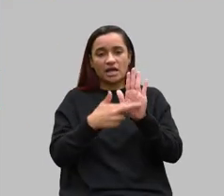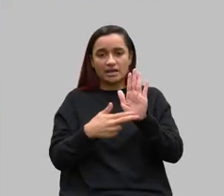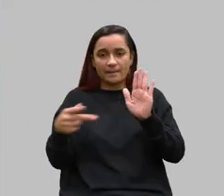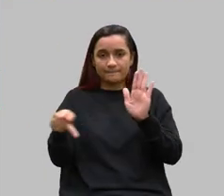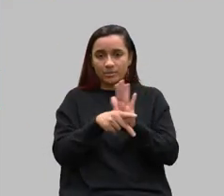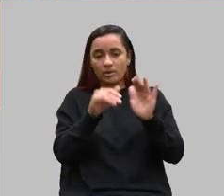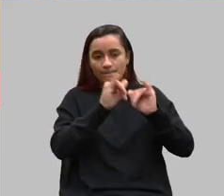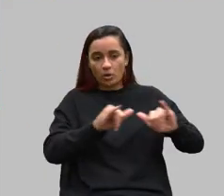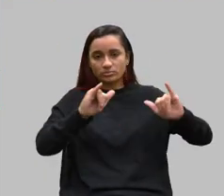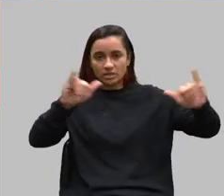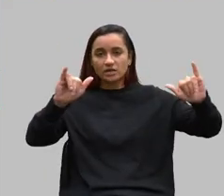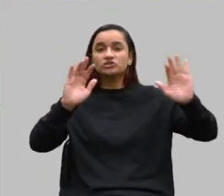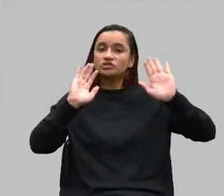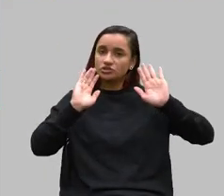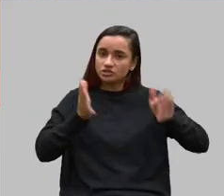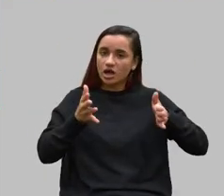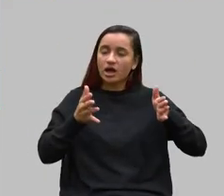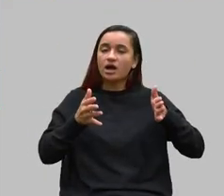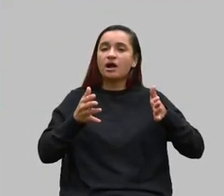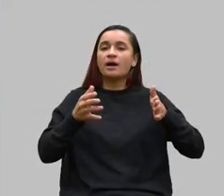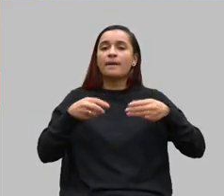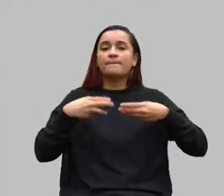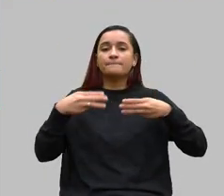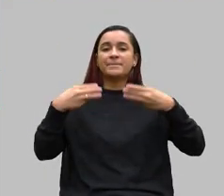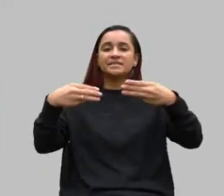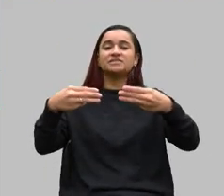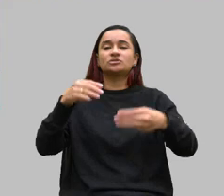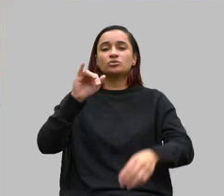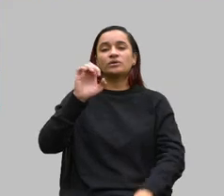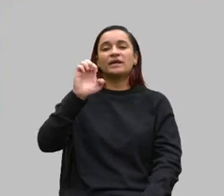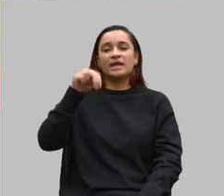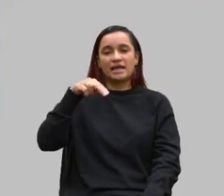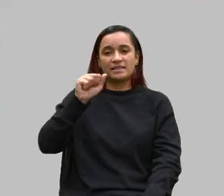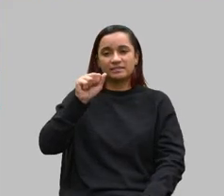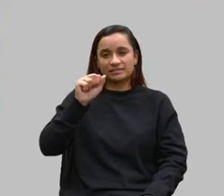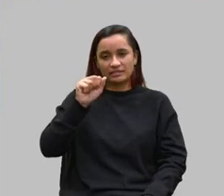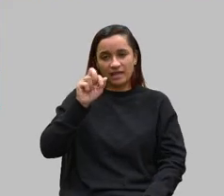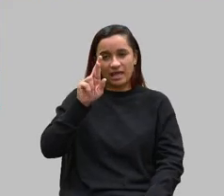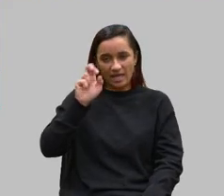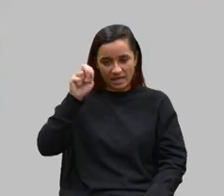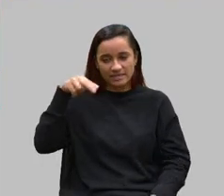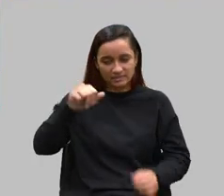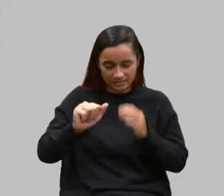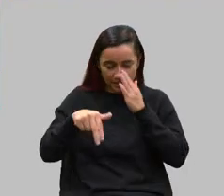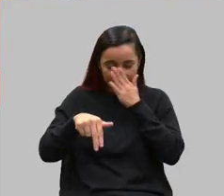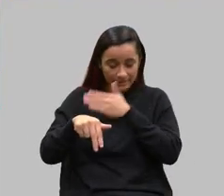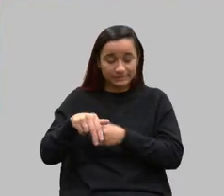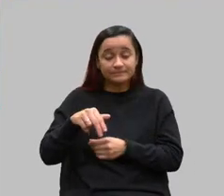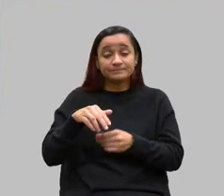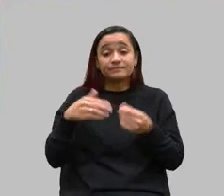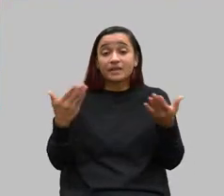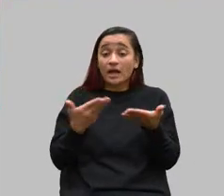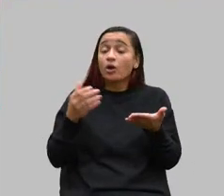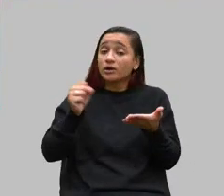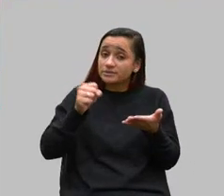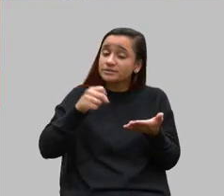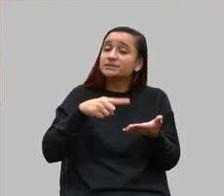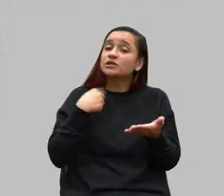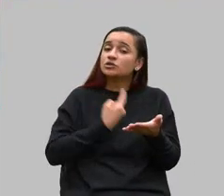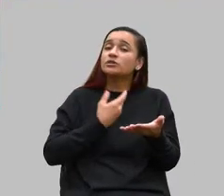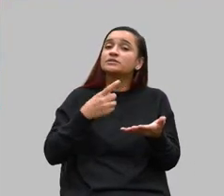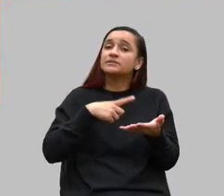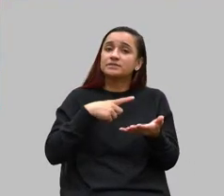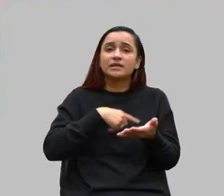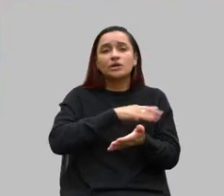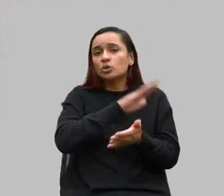portaria lançada recentemente pelo Ministro Renan filho e e agora sim nós temos e consideramos ter todas as condições